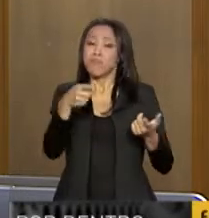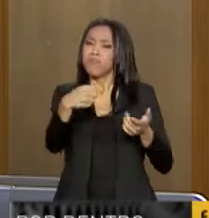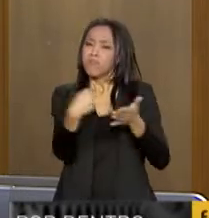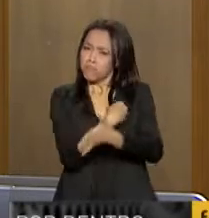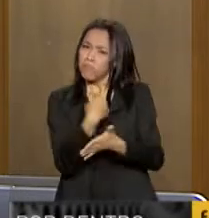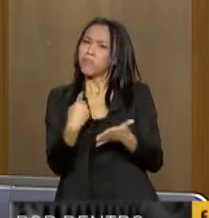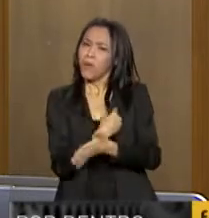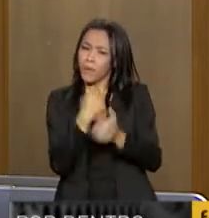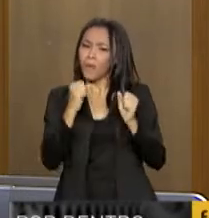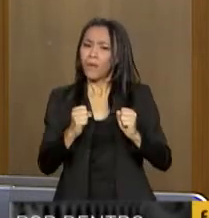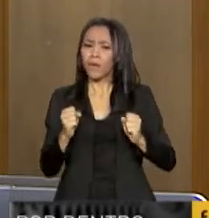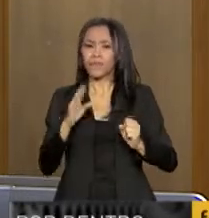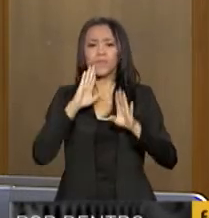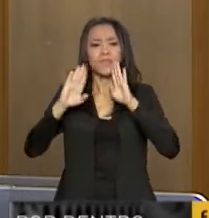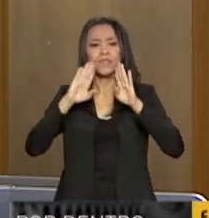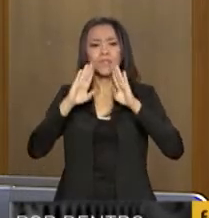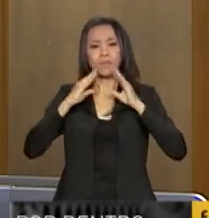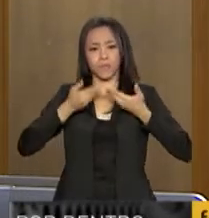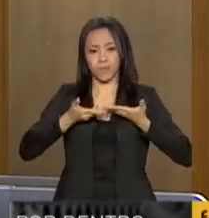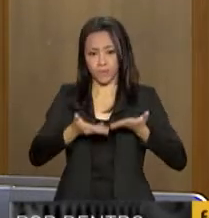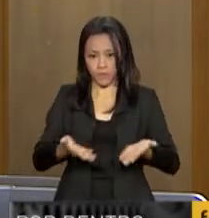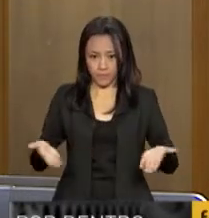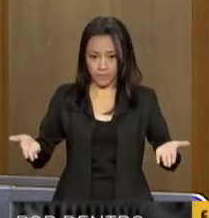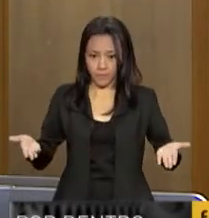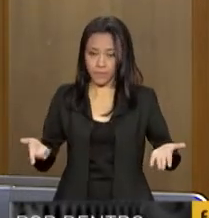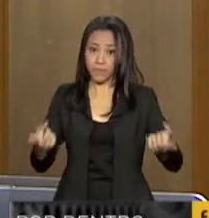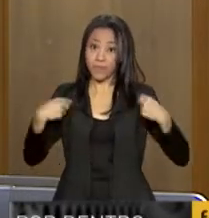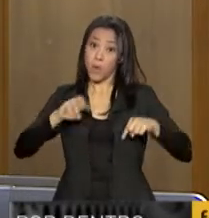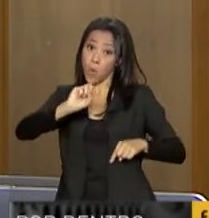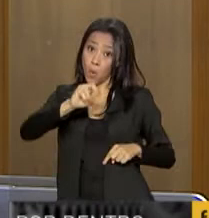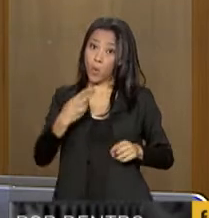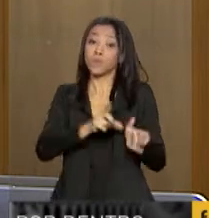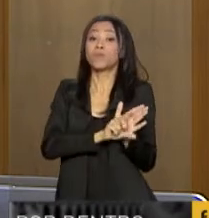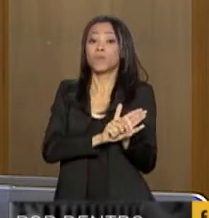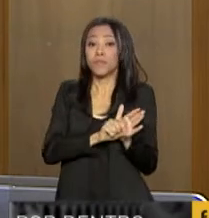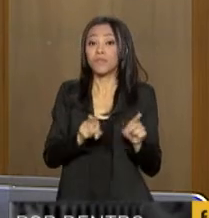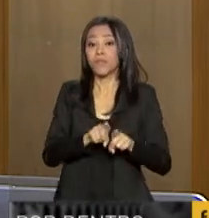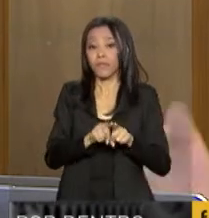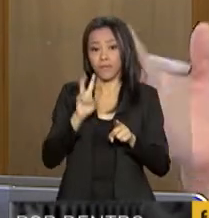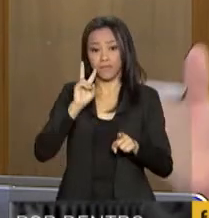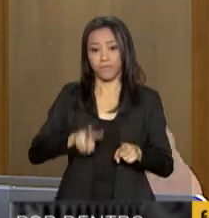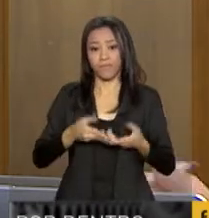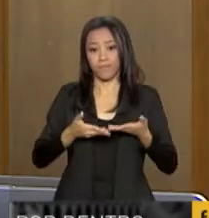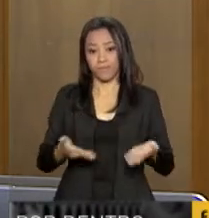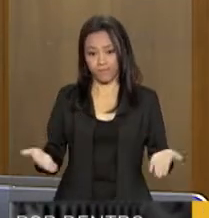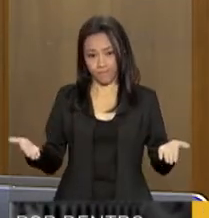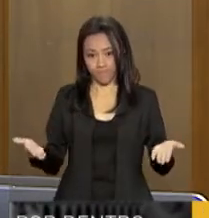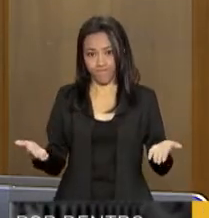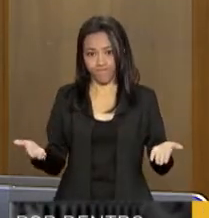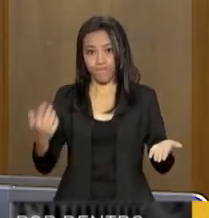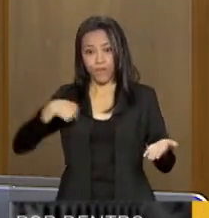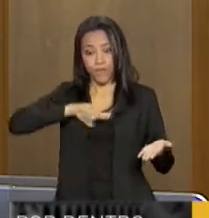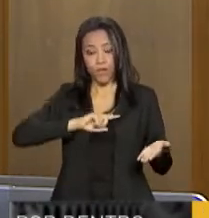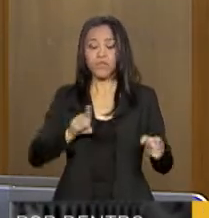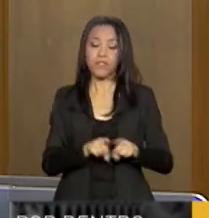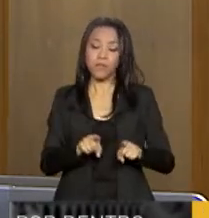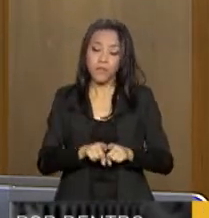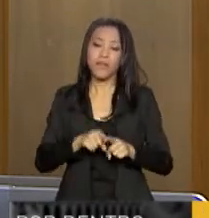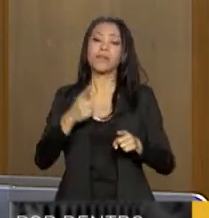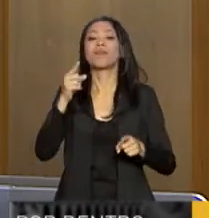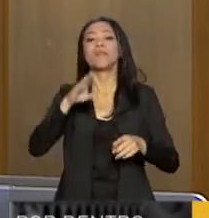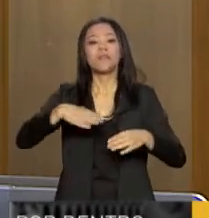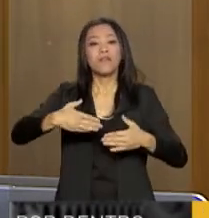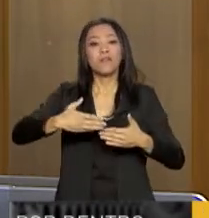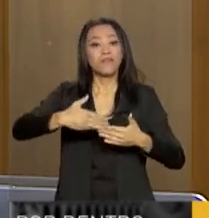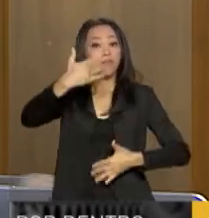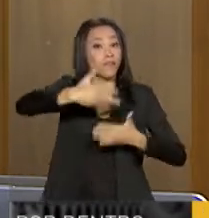pelo facebook.com barra palácio do planalto ou ainda pelo twitter no arroba planalto nós estamos ao vivo também pela página do facebook